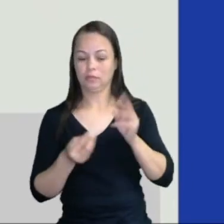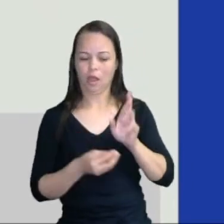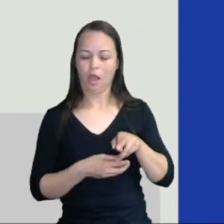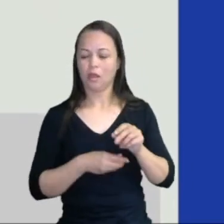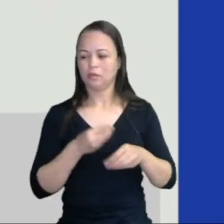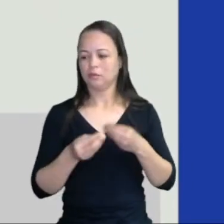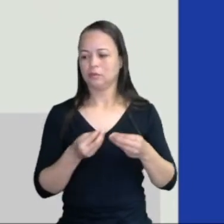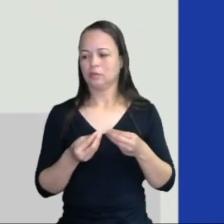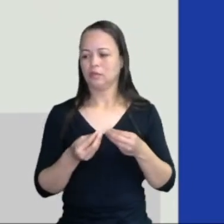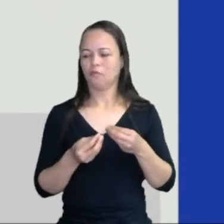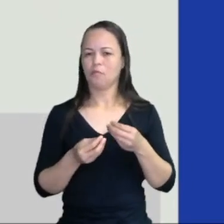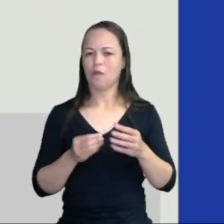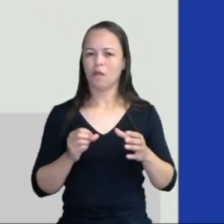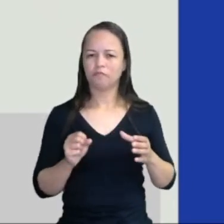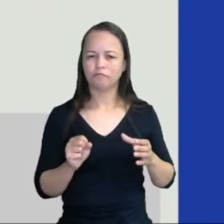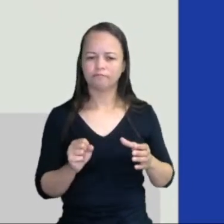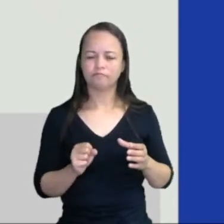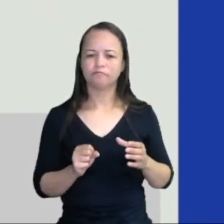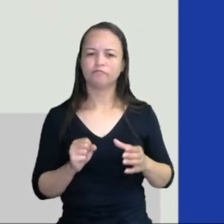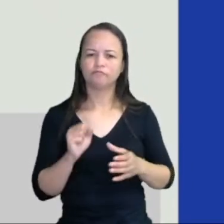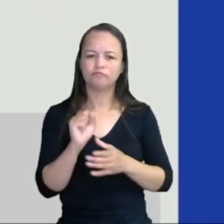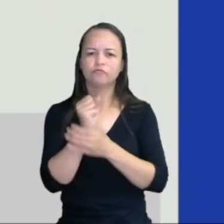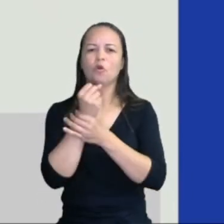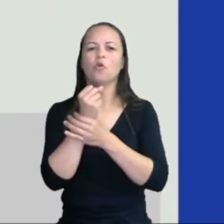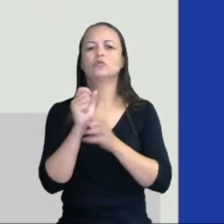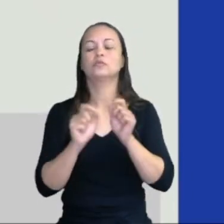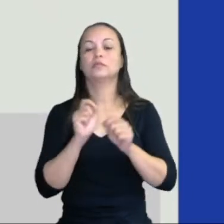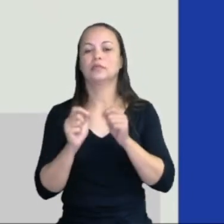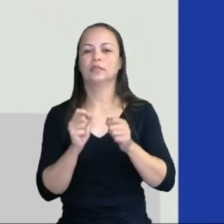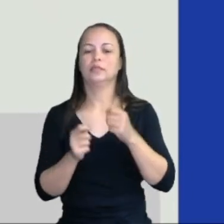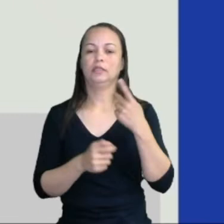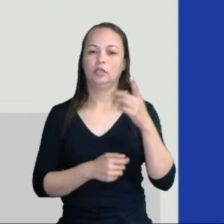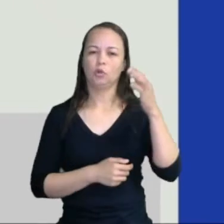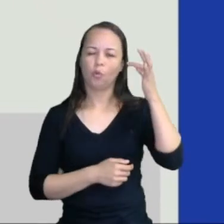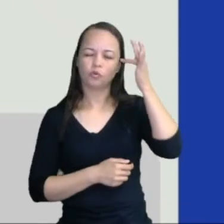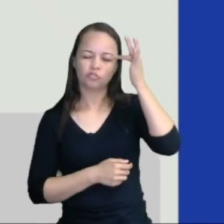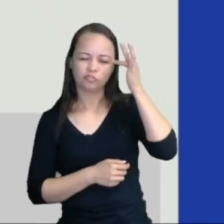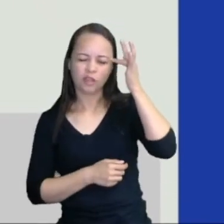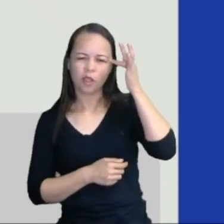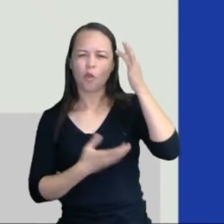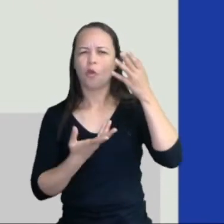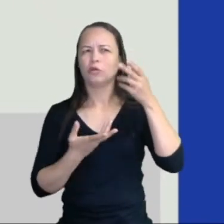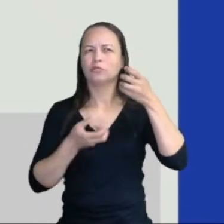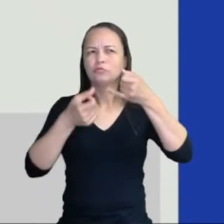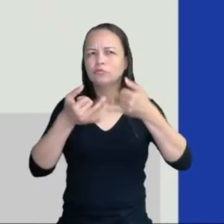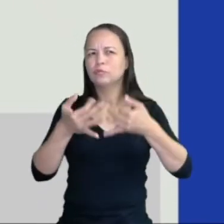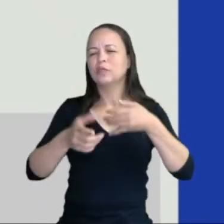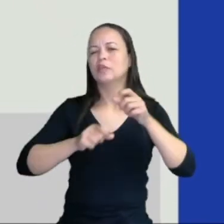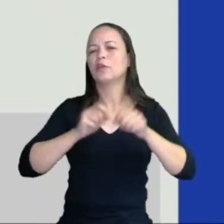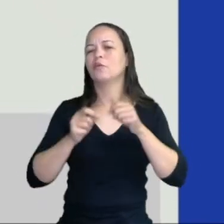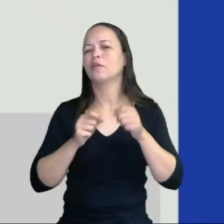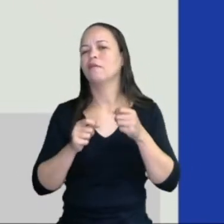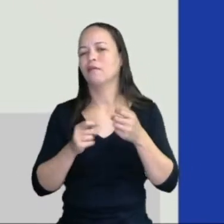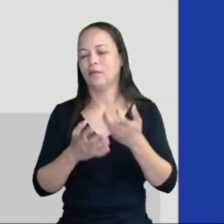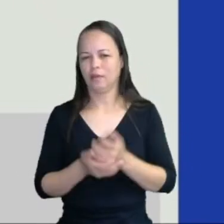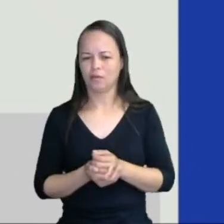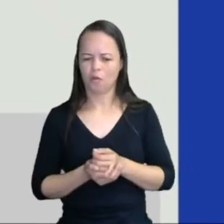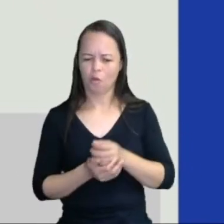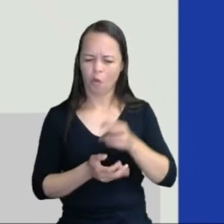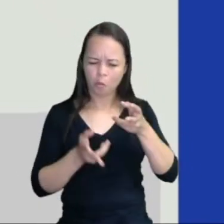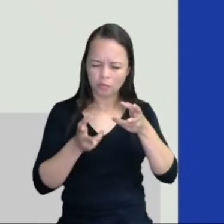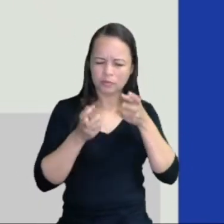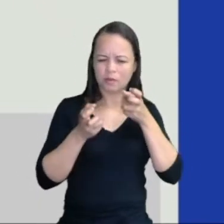esses teóricos, esses intelectuais liberais digam, olhem esses estudos, vejam como